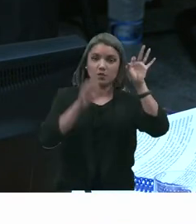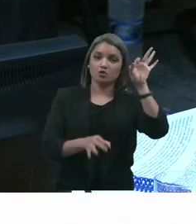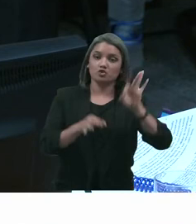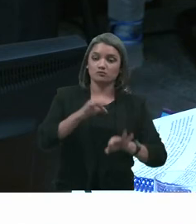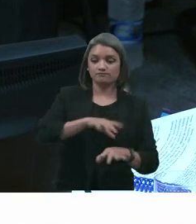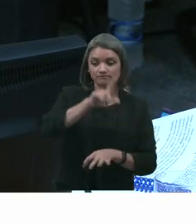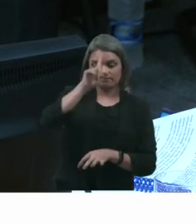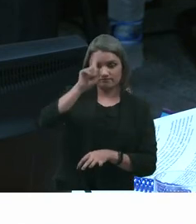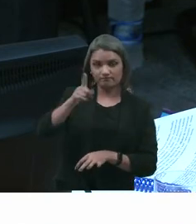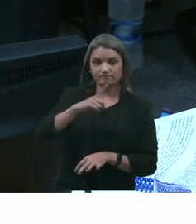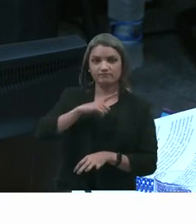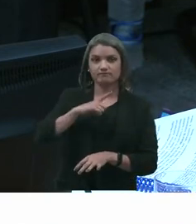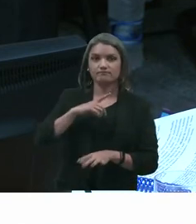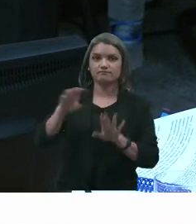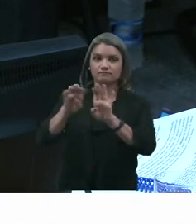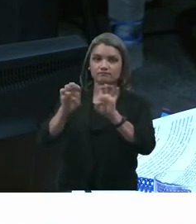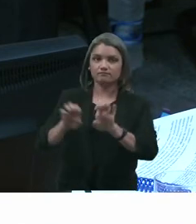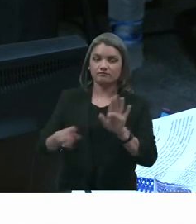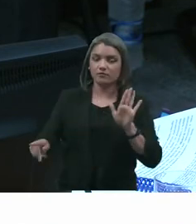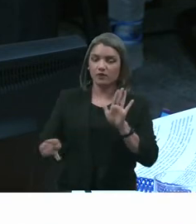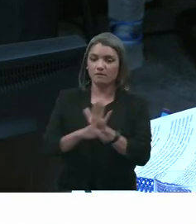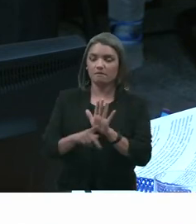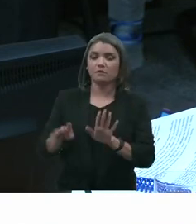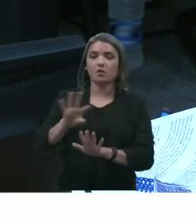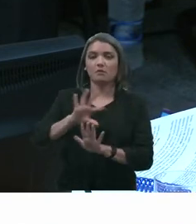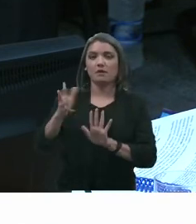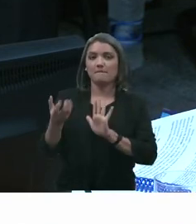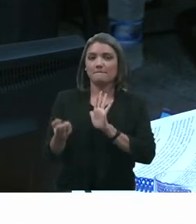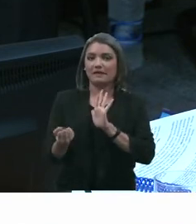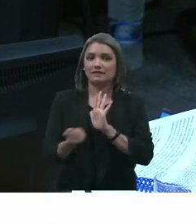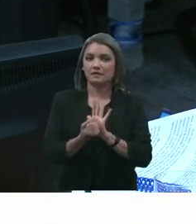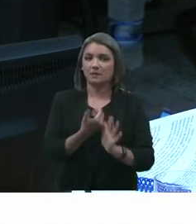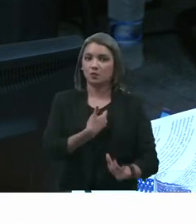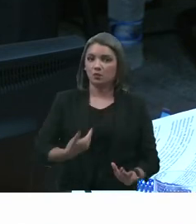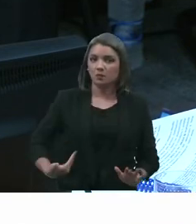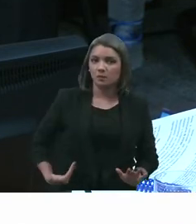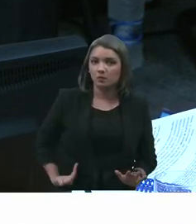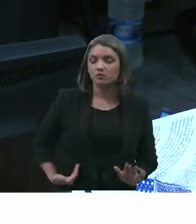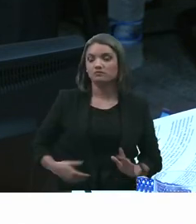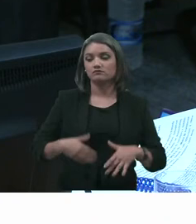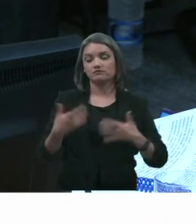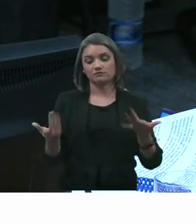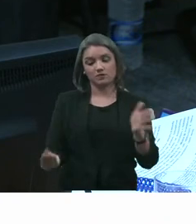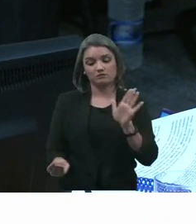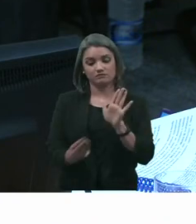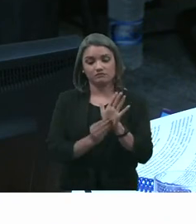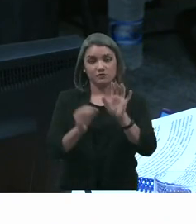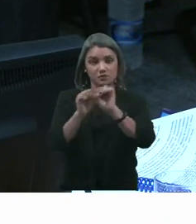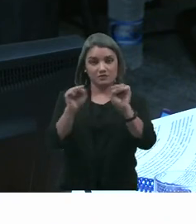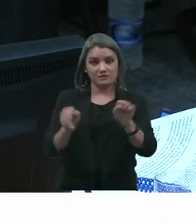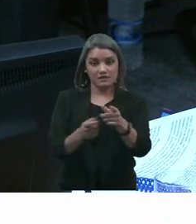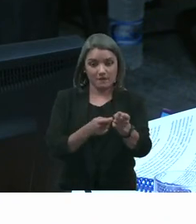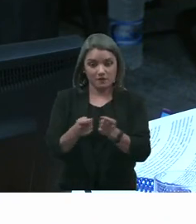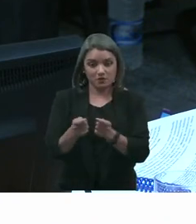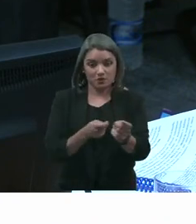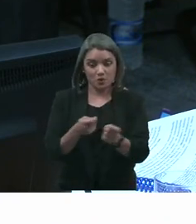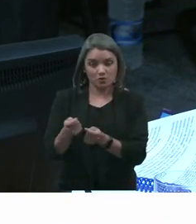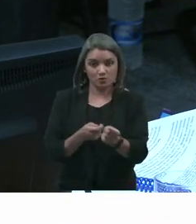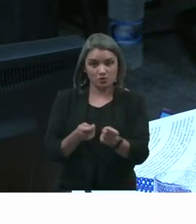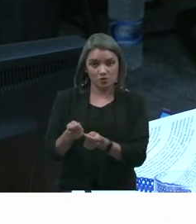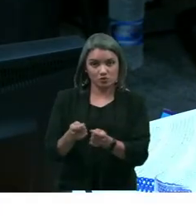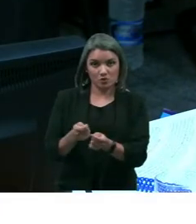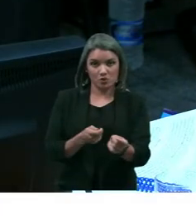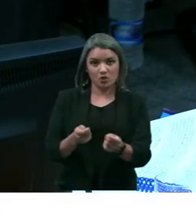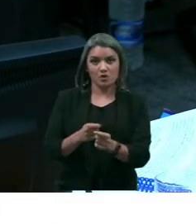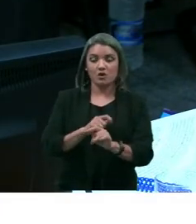imediata incorporação da escultura ao patrimônio público. Frise que o registro no sistema de controle do patrimônio é